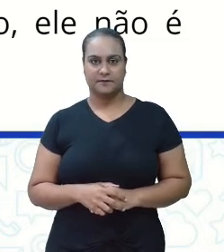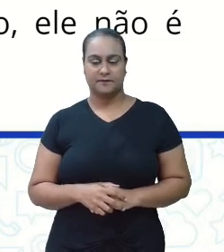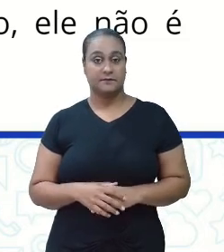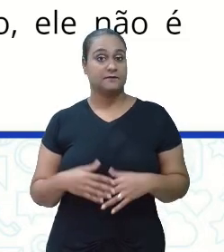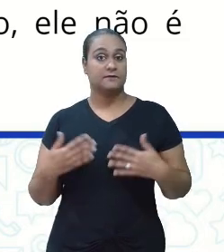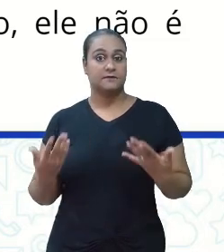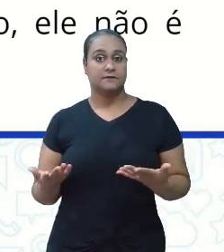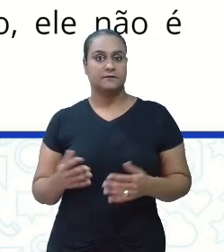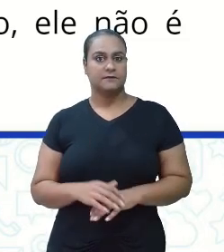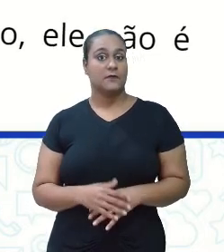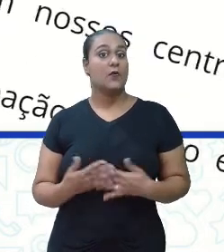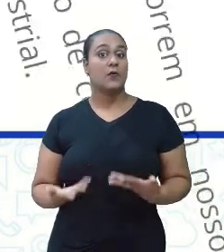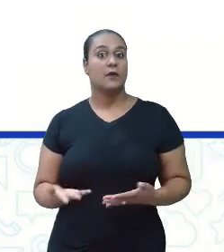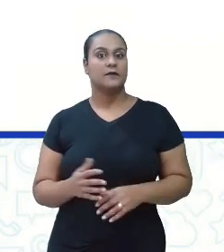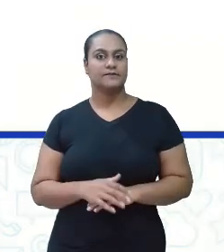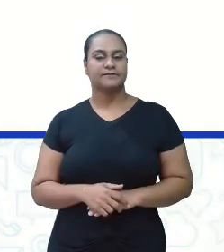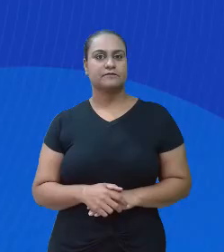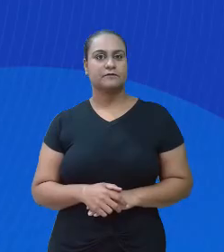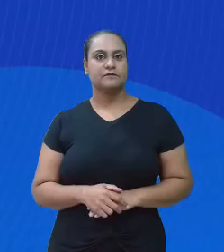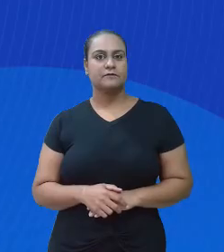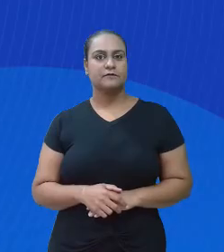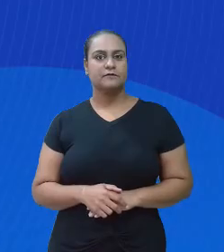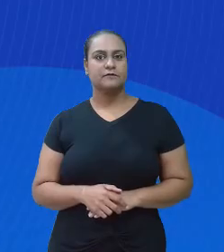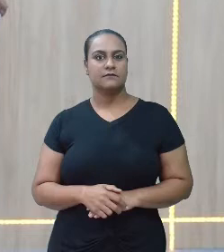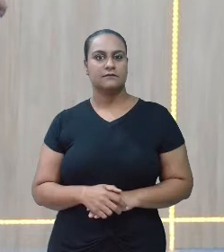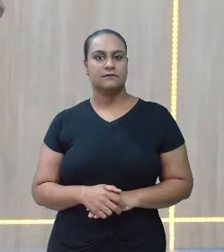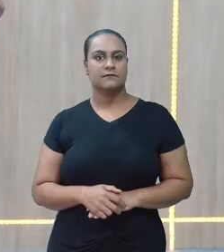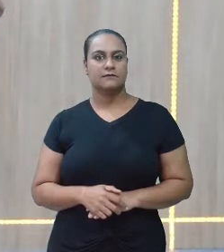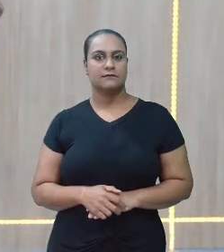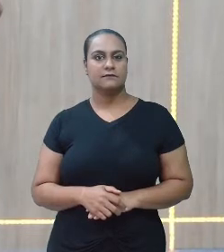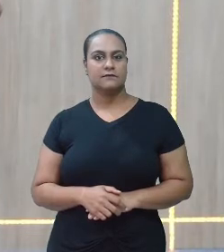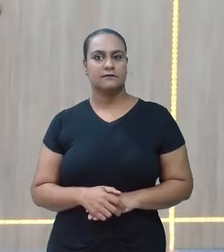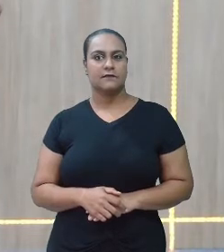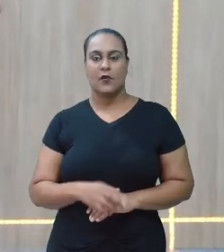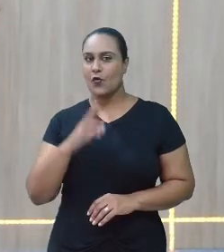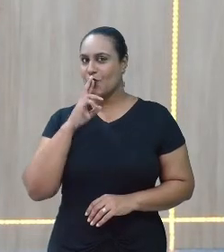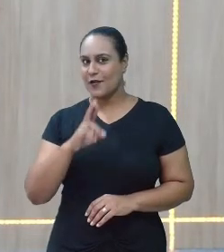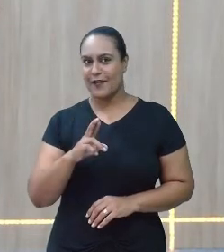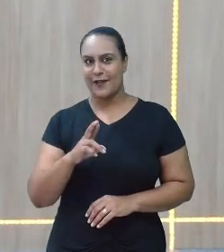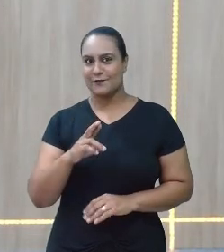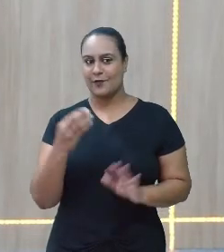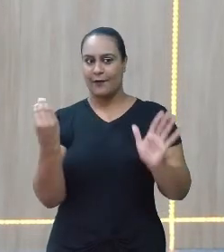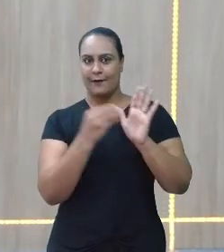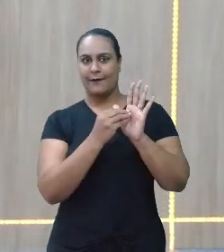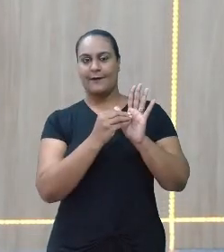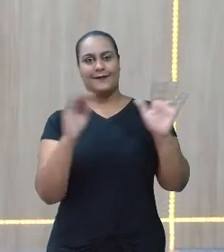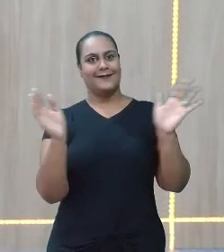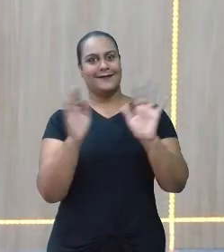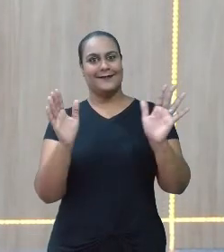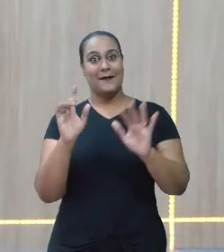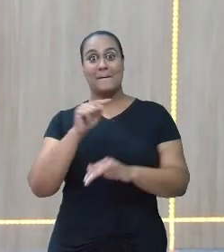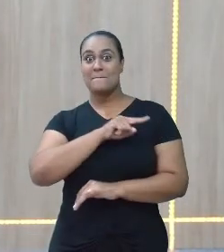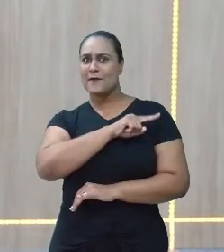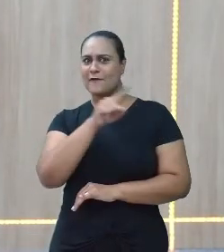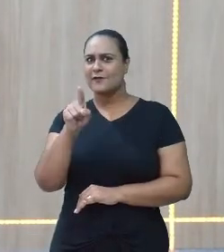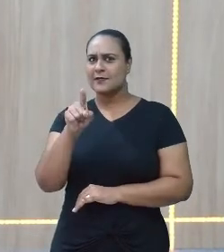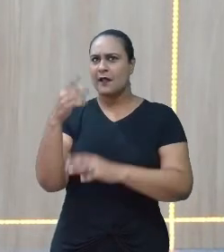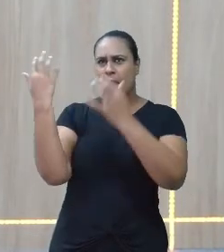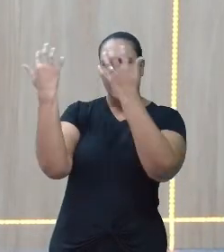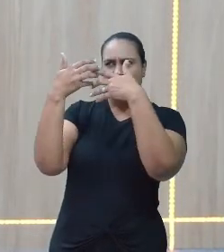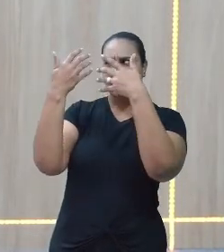E aí, qual é? Qual é? Eu não coloquei a resposta, né? Justamente para você